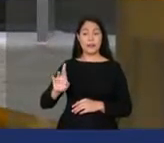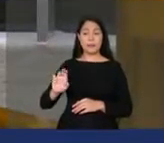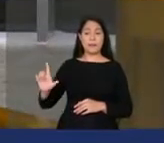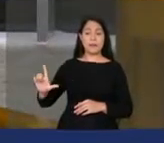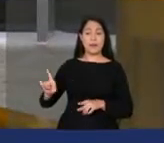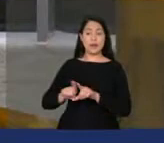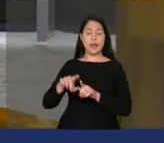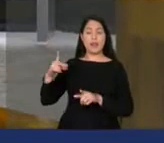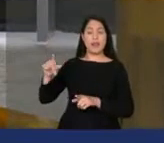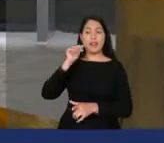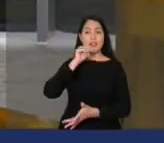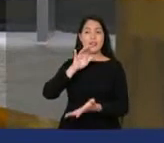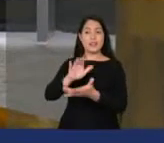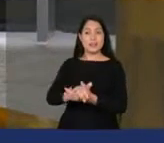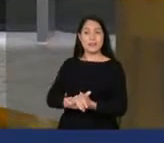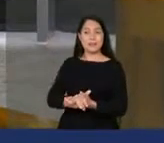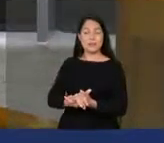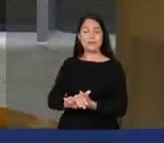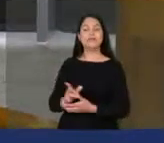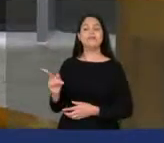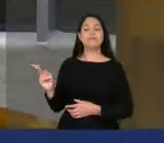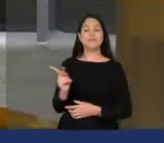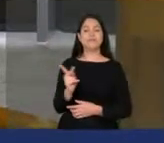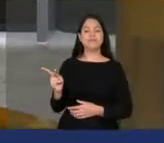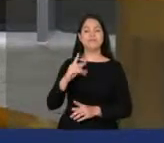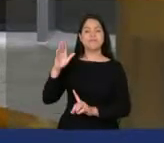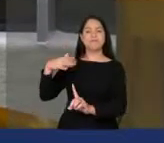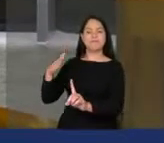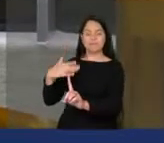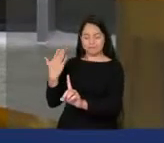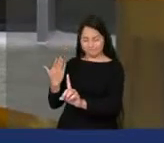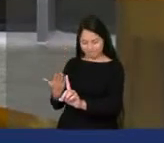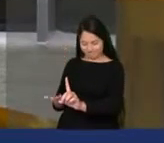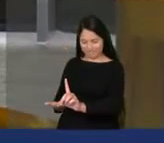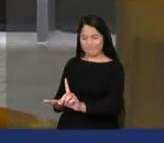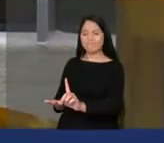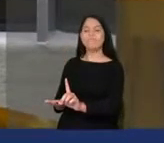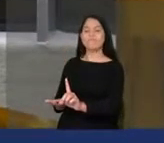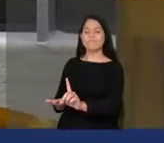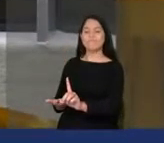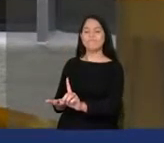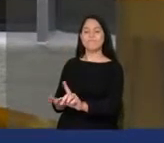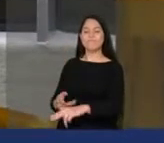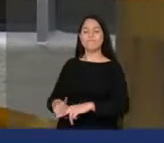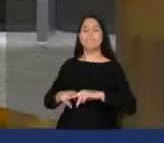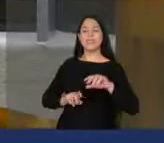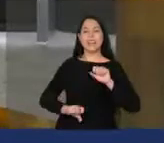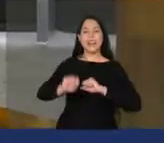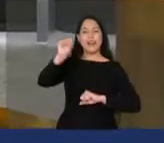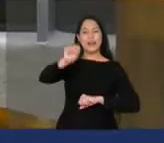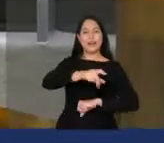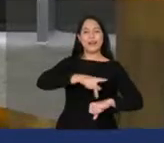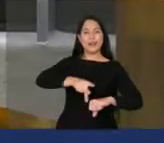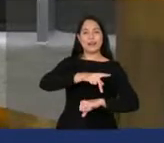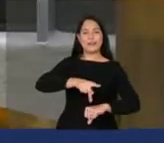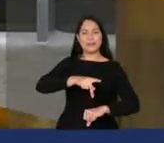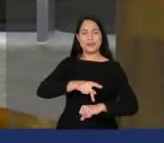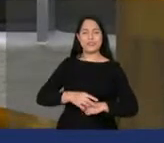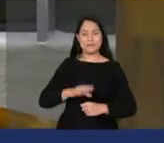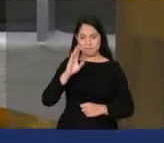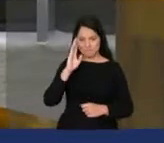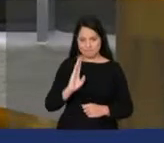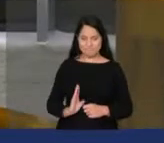Ferreira da Costa são também homenageados como heróis da pátria. Sei